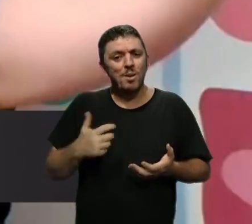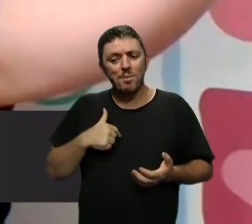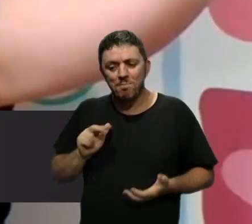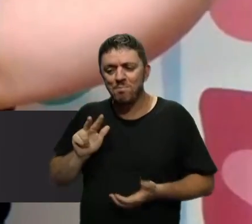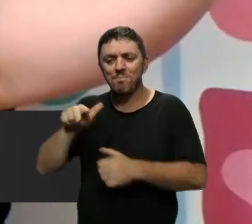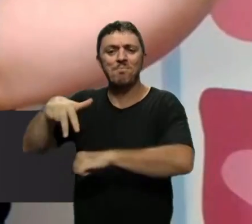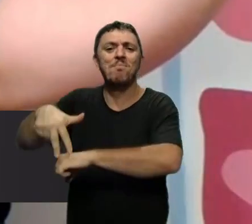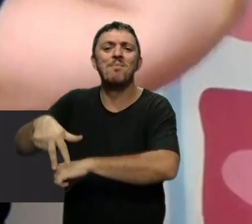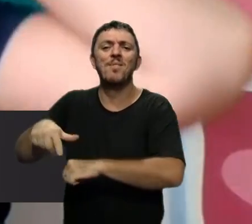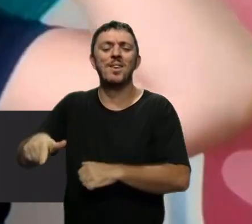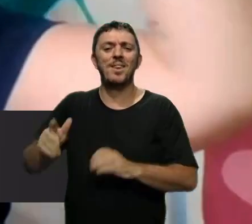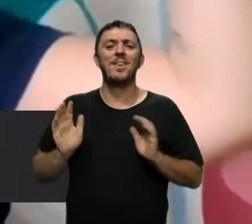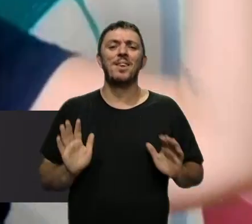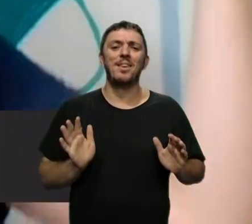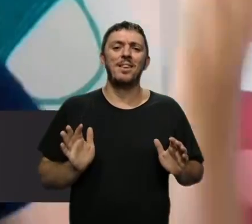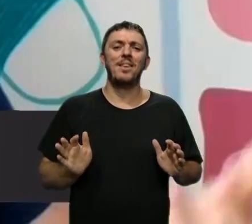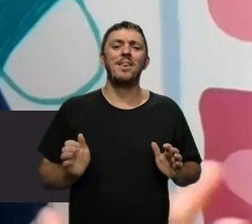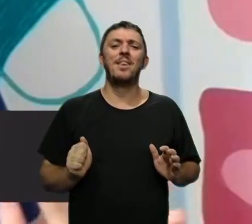fico muito feliz